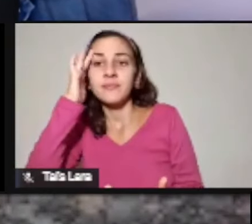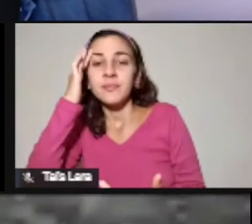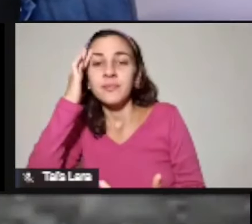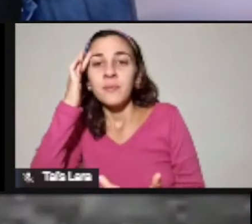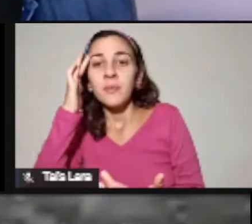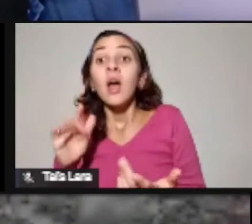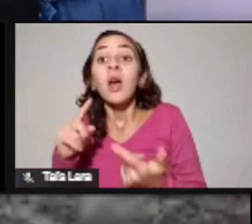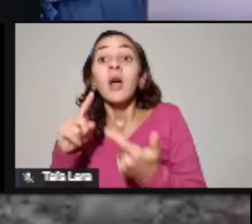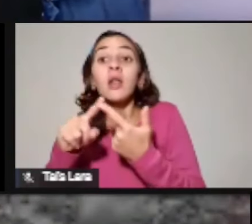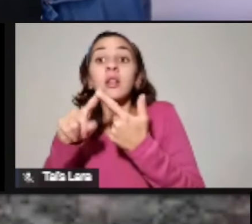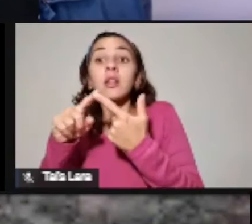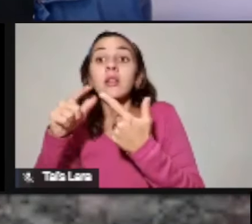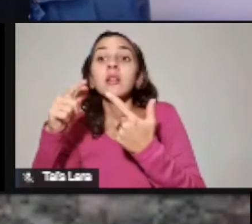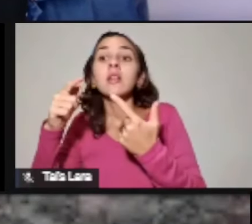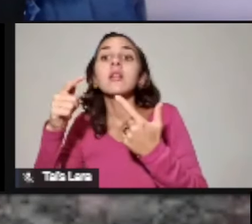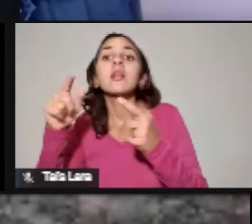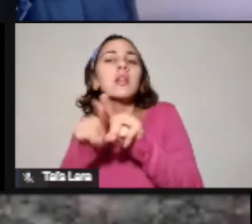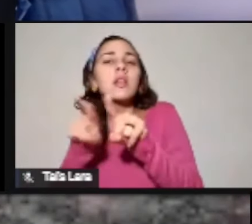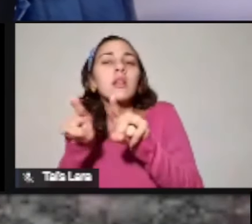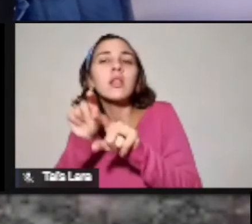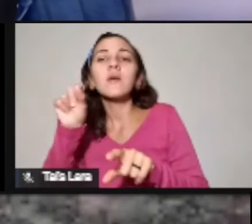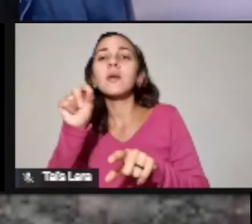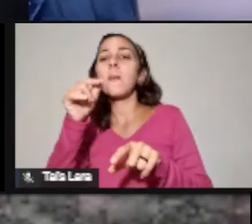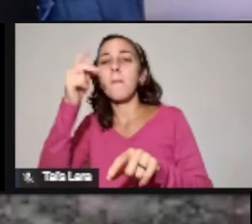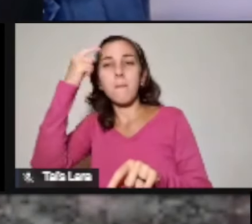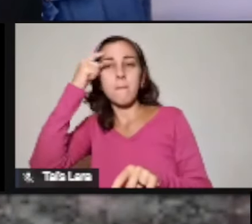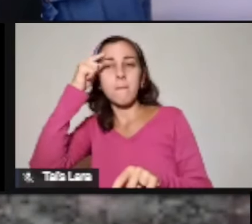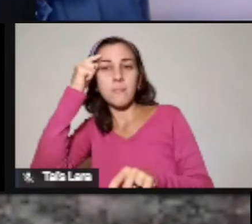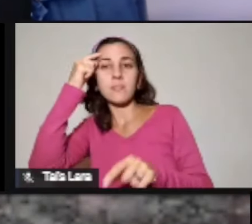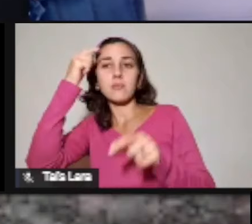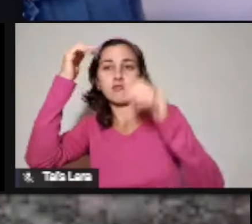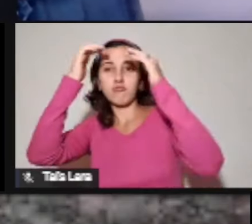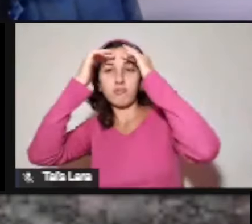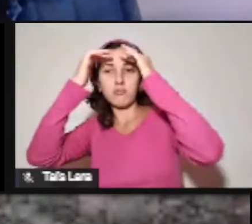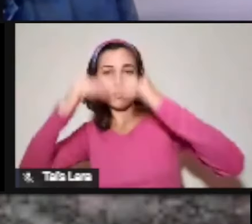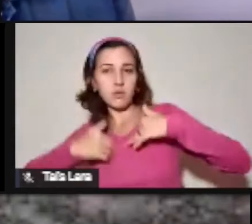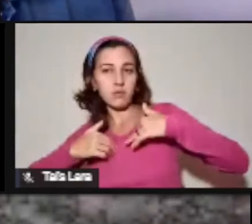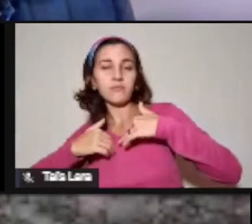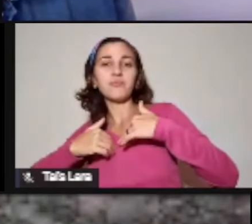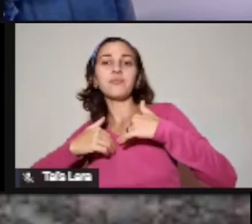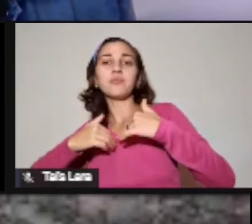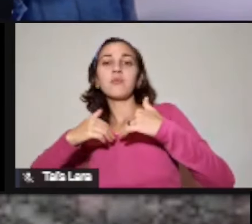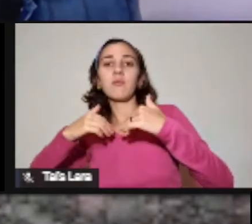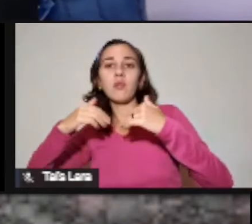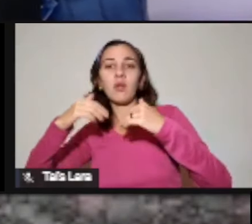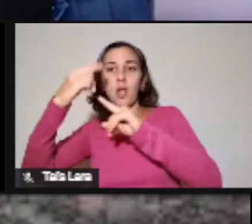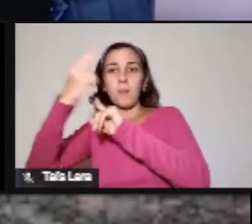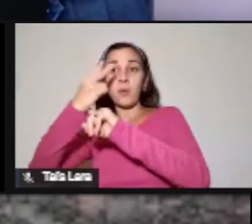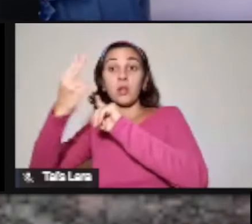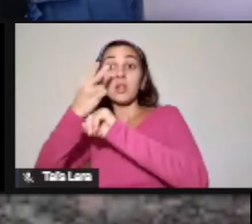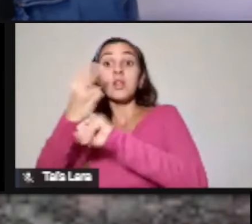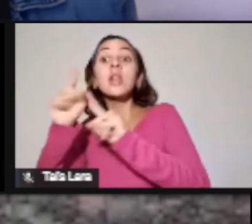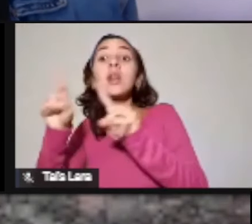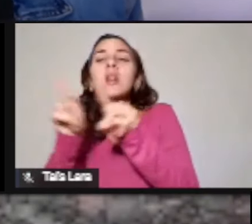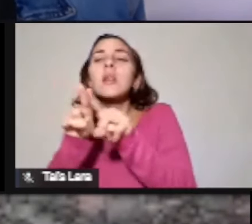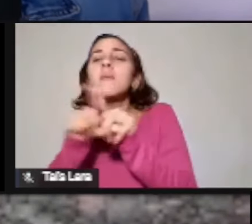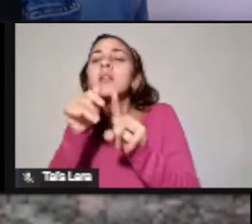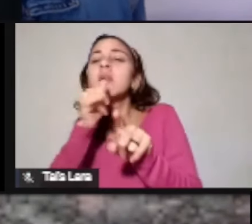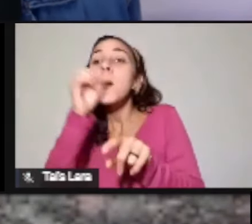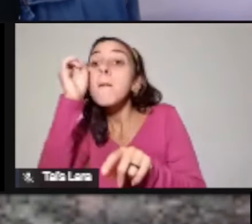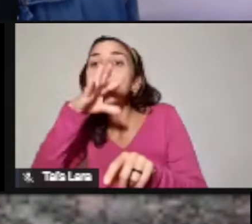você quer dizer, pensando aqui em autoproteção, falar para o seu filho ou para sua filha que ninguém pode tocar nele, nas partes íntimas, que não